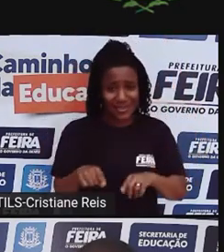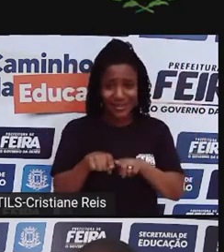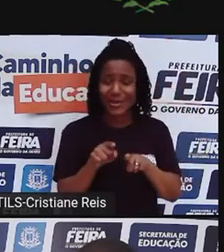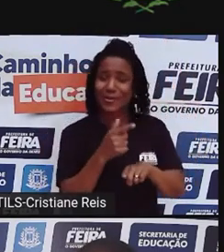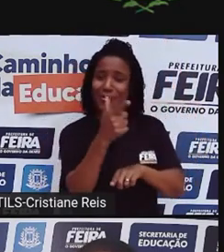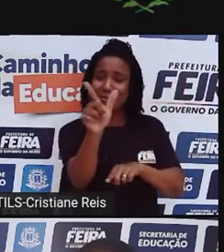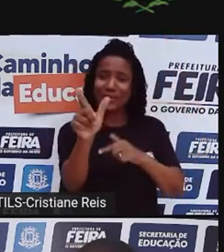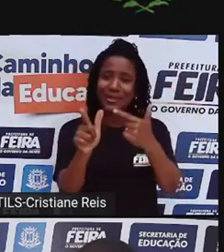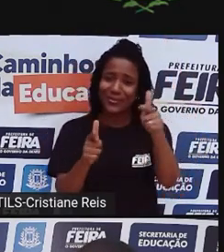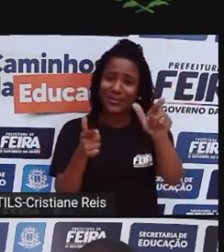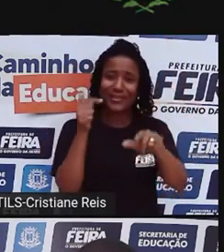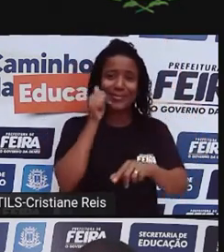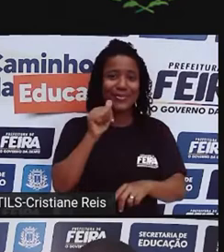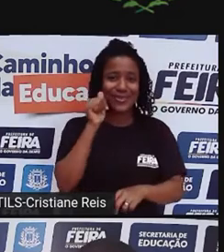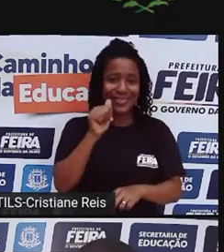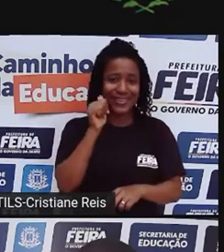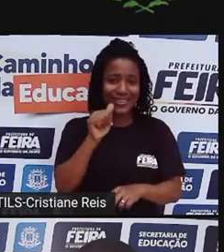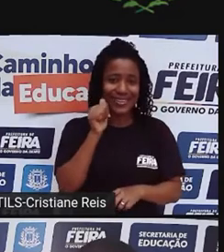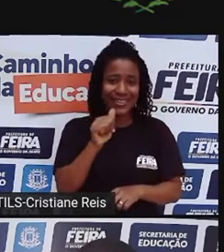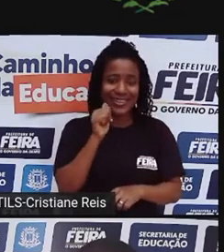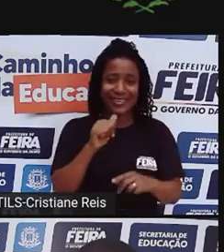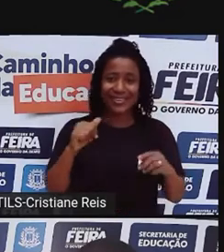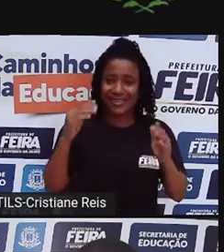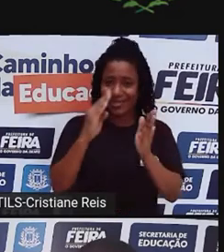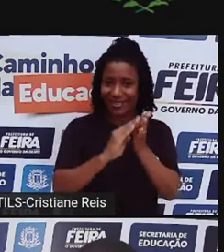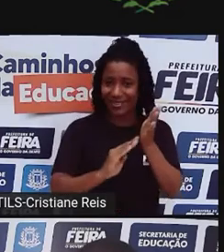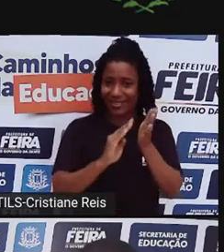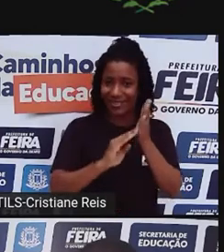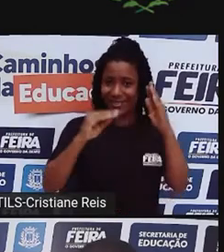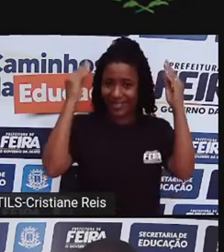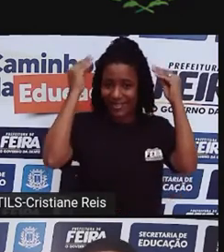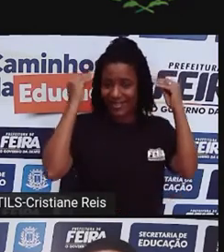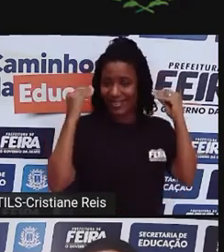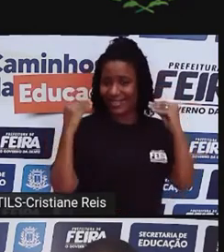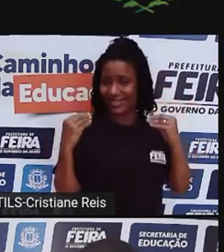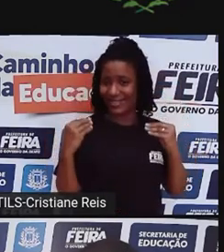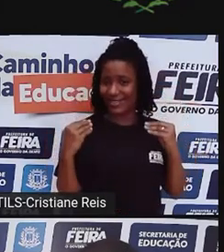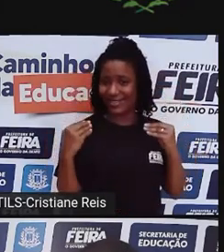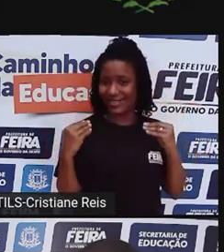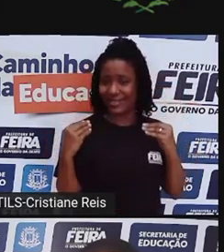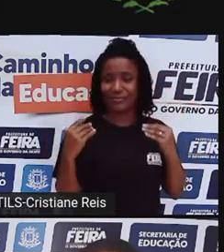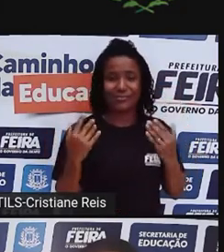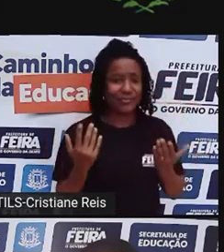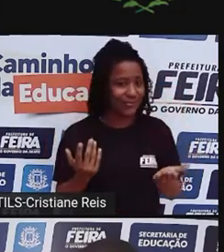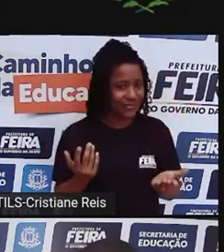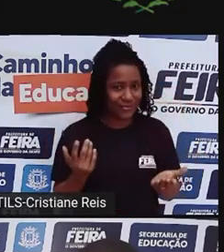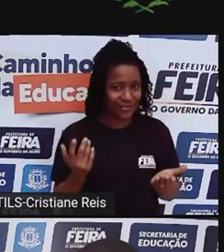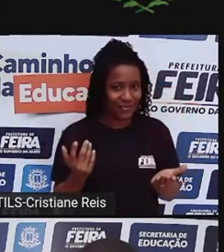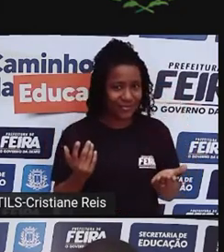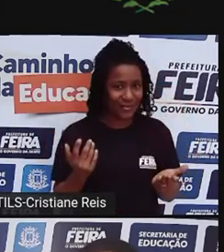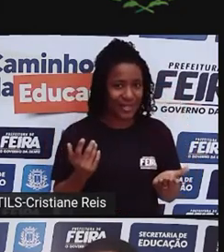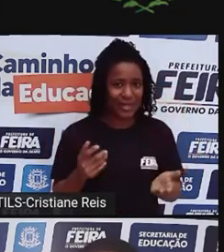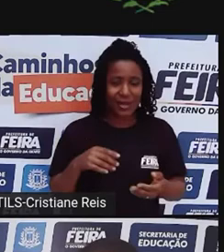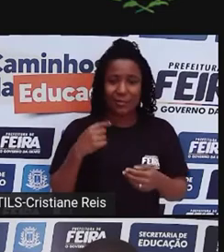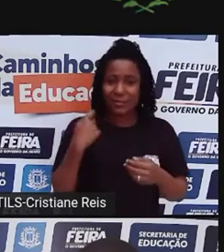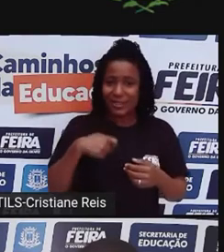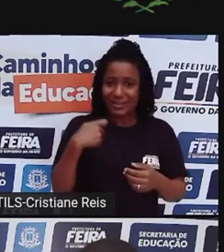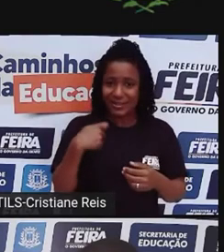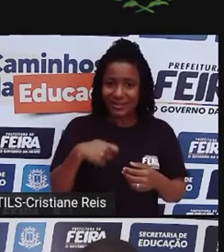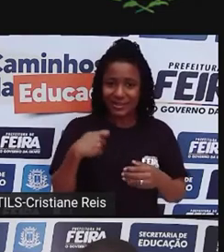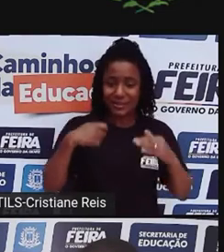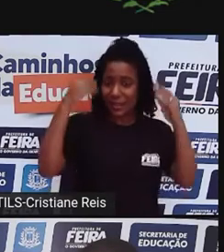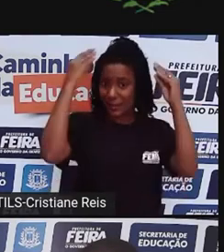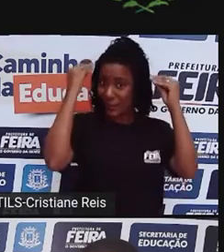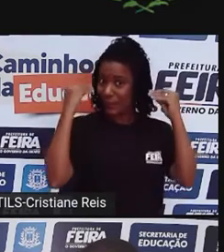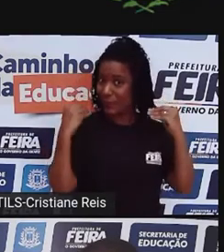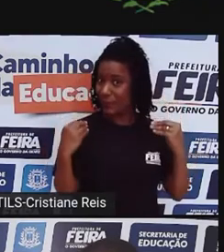aquele processo de, então o meu cabelo, ele não é lindo? O meu cabelo, para eu ficar bonita, eu tenho que ser